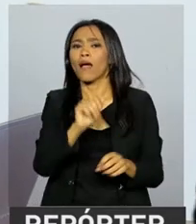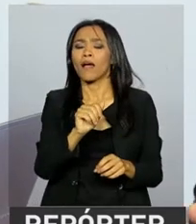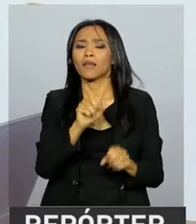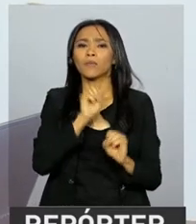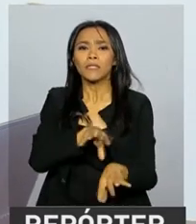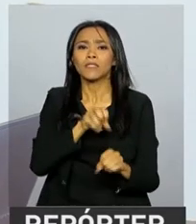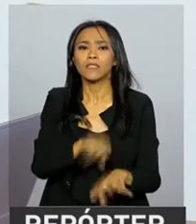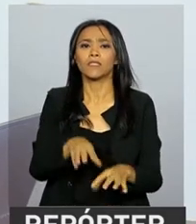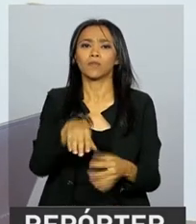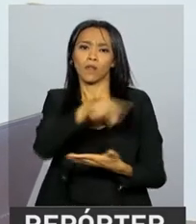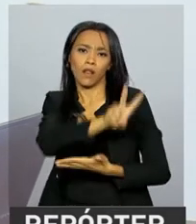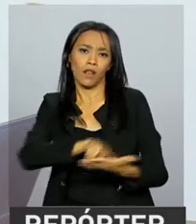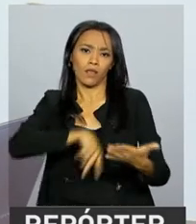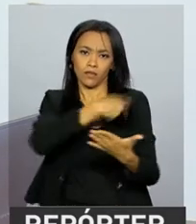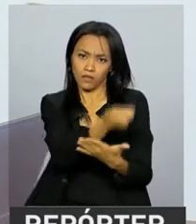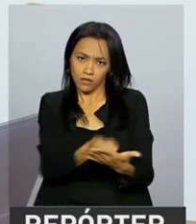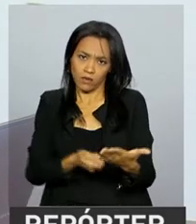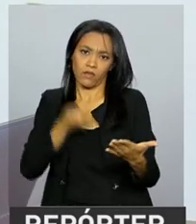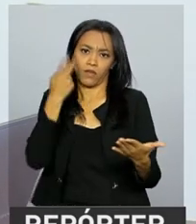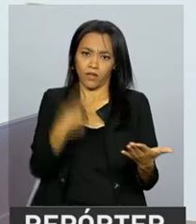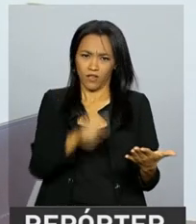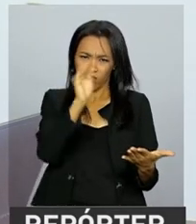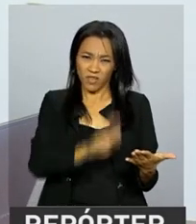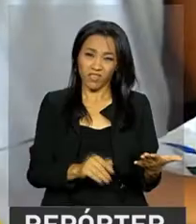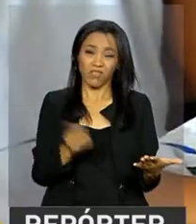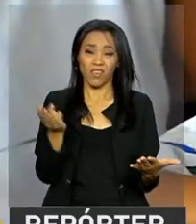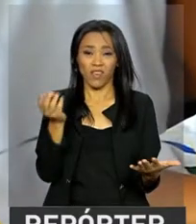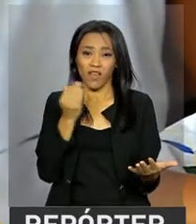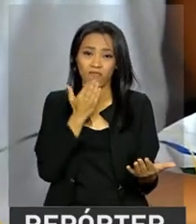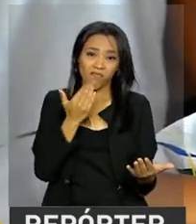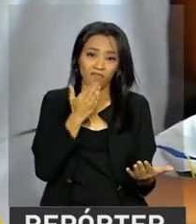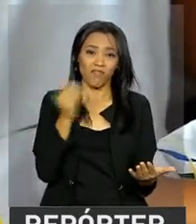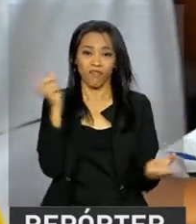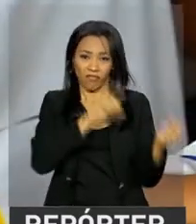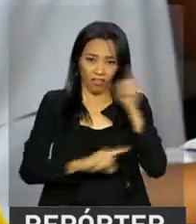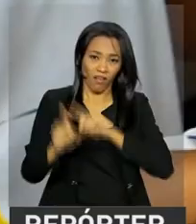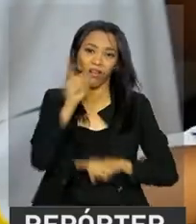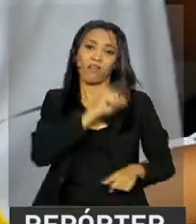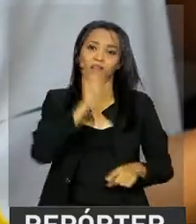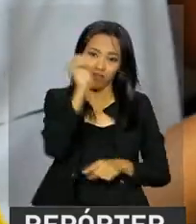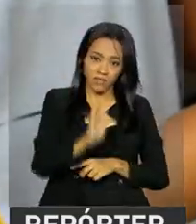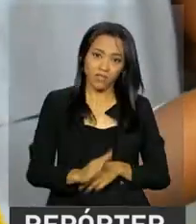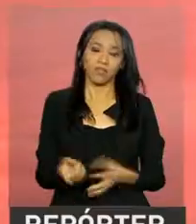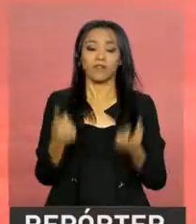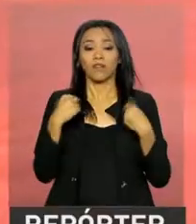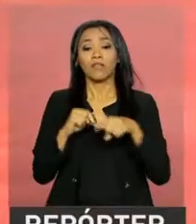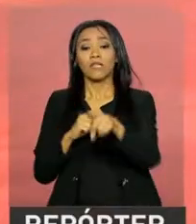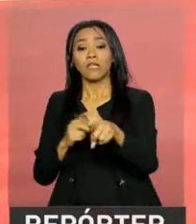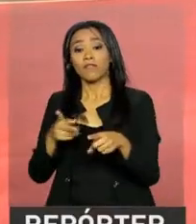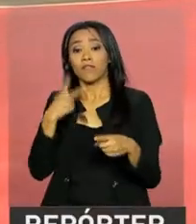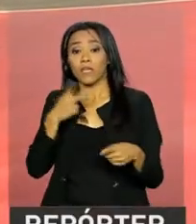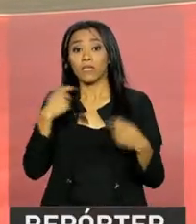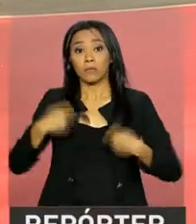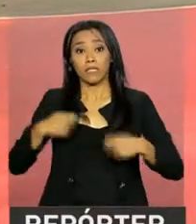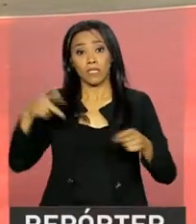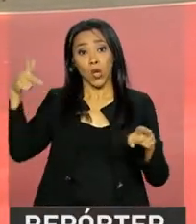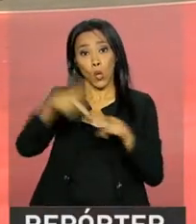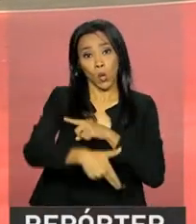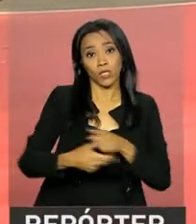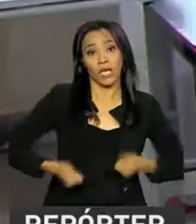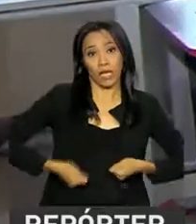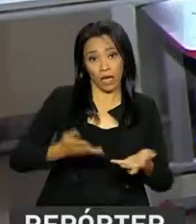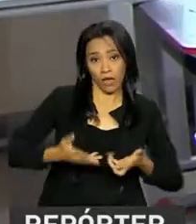vista a qualidade ao contágio no brasil cana é muito eficiente o ministro lembrou que apesar da necessidade de cortar gastos o governo